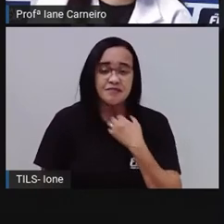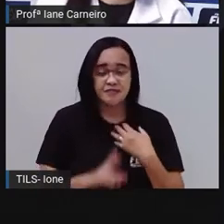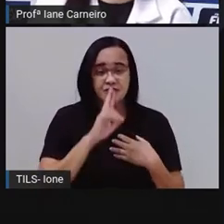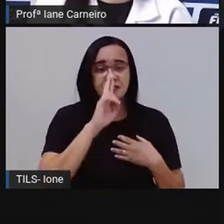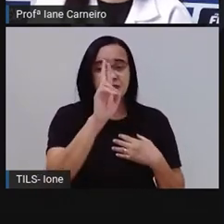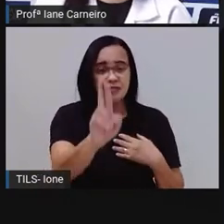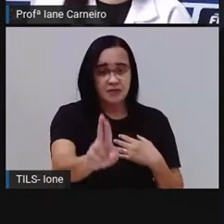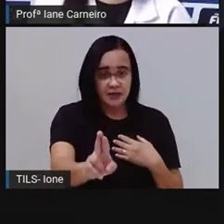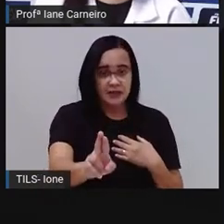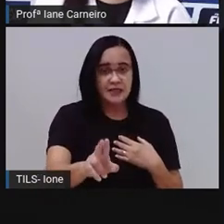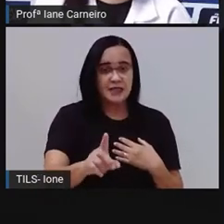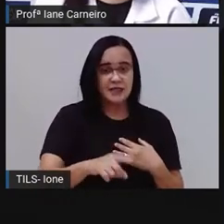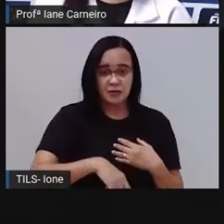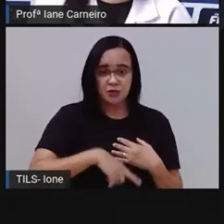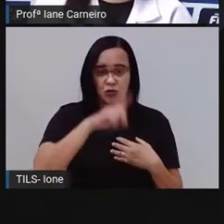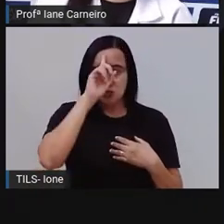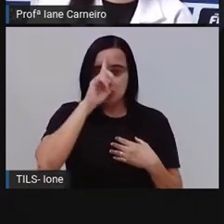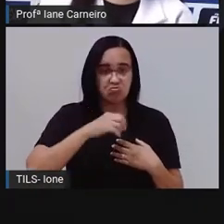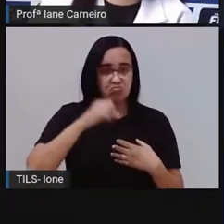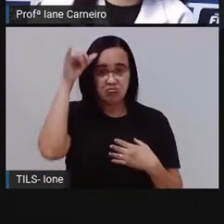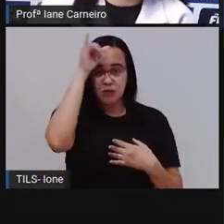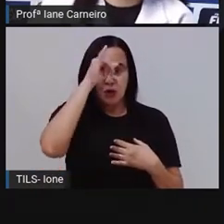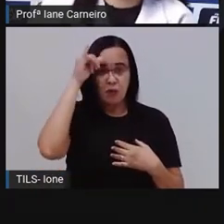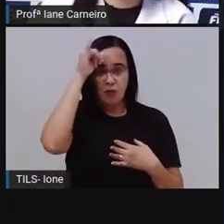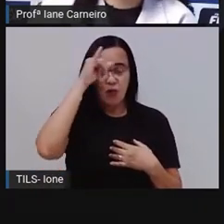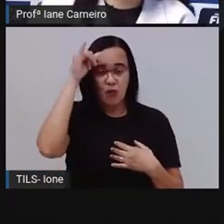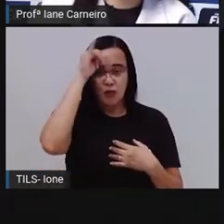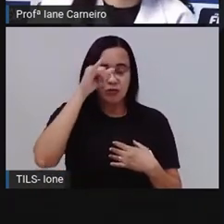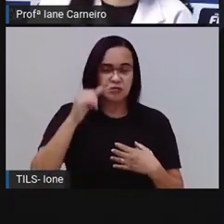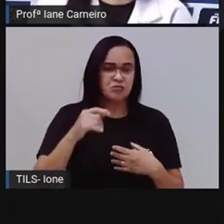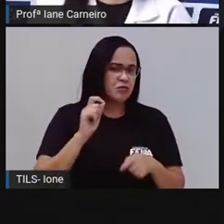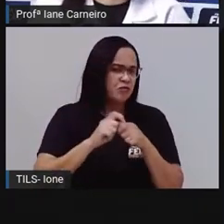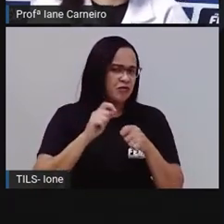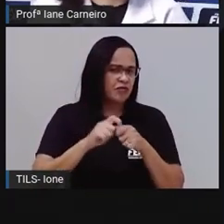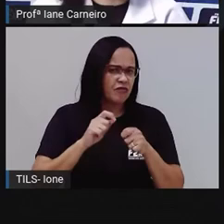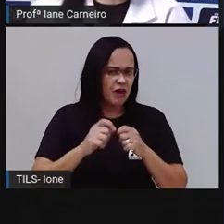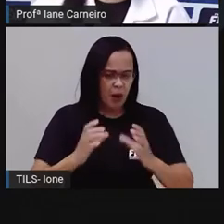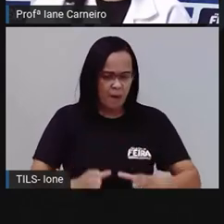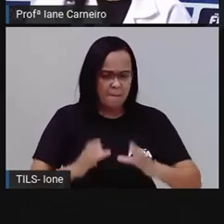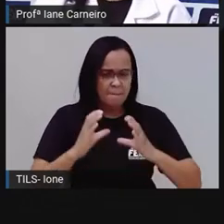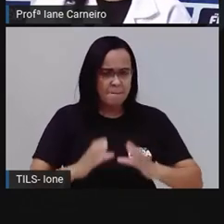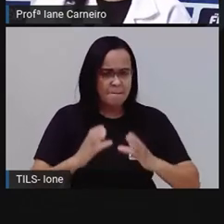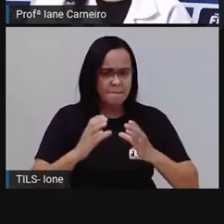Responda quem não for bobo. Como é que se faz um bolo de lobo?